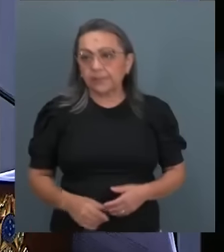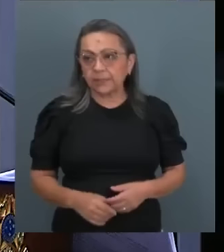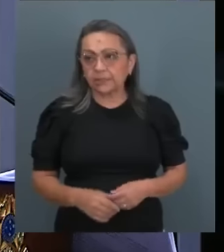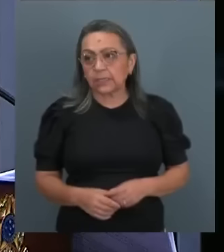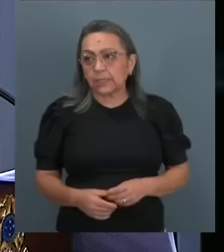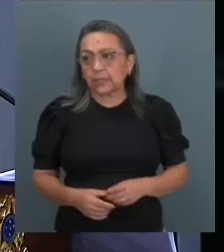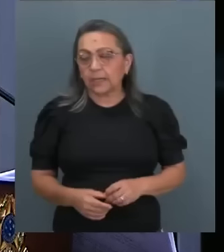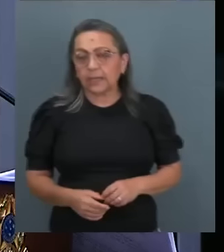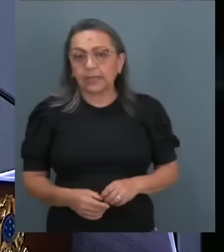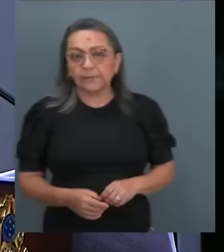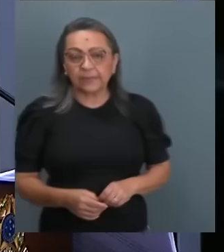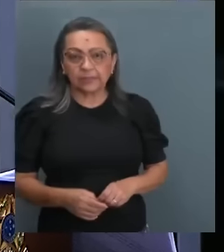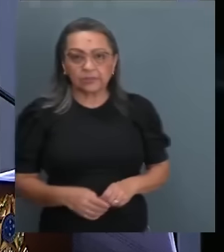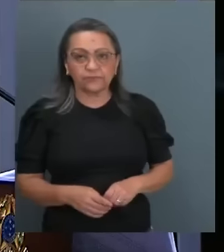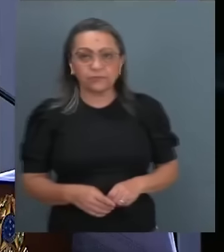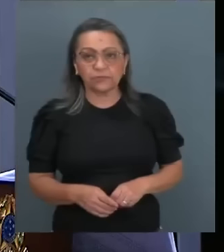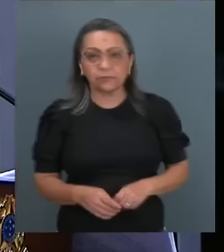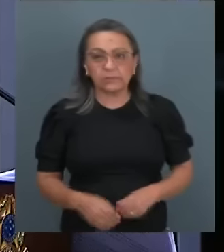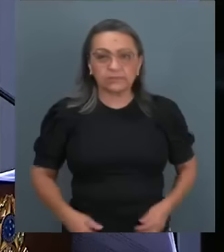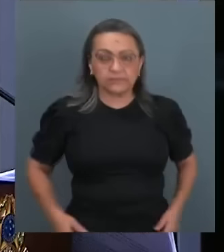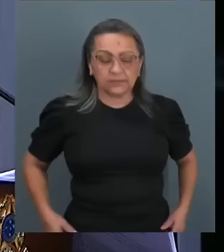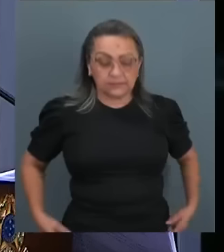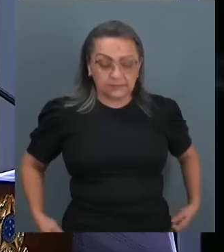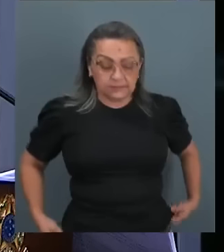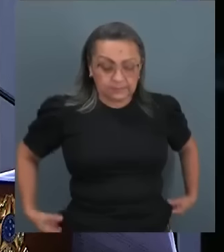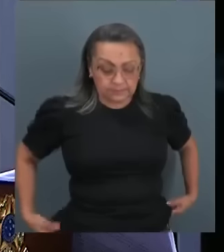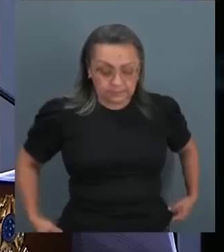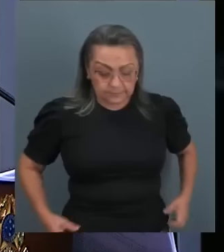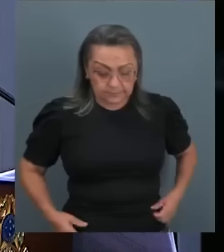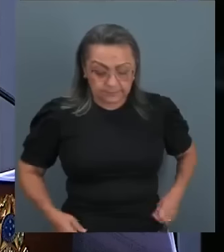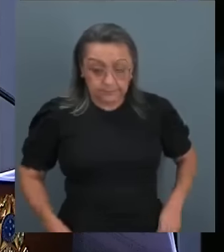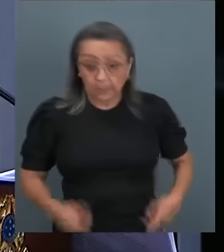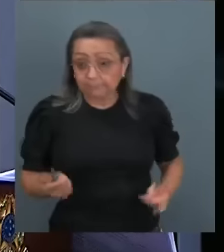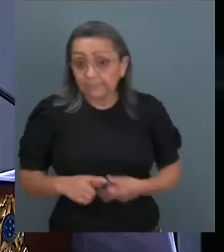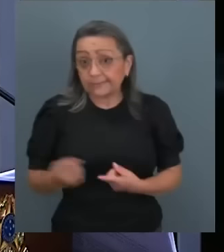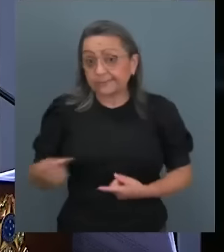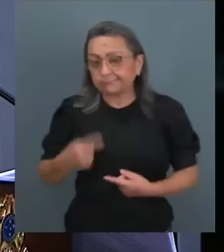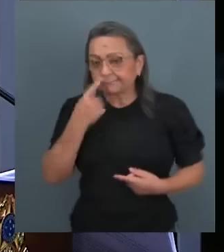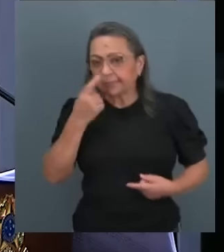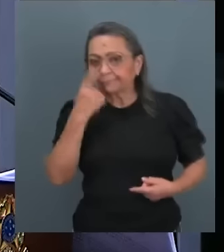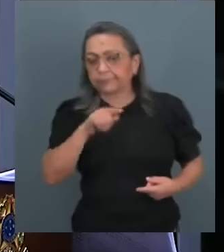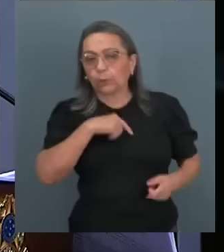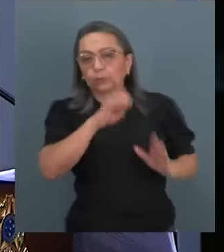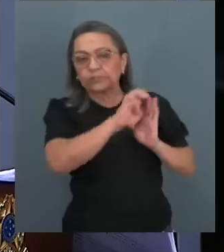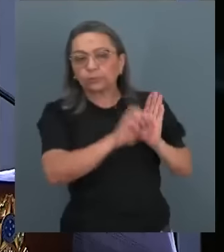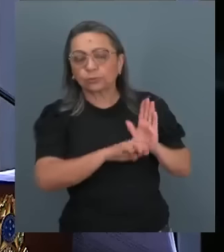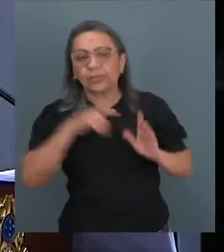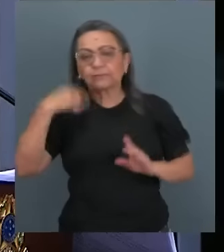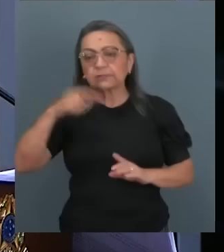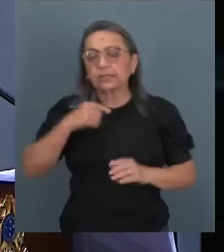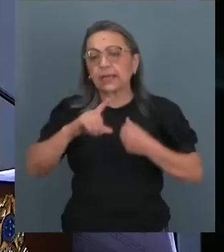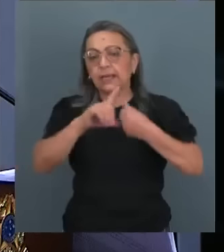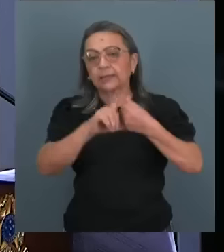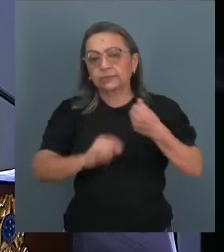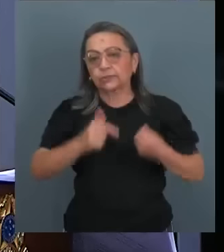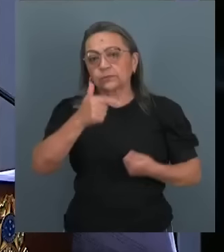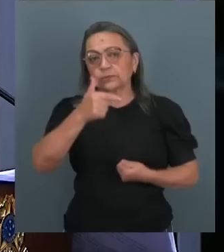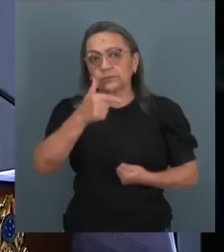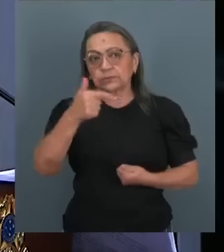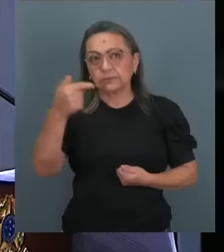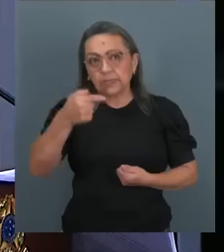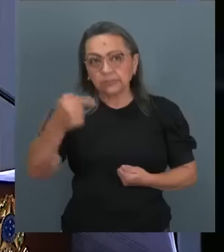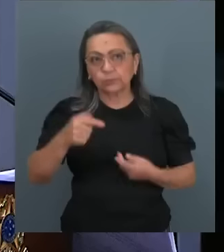viola frontalmente o direito à defesa. Viola o Estatuto da Advocacia, o artigo 7º,